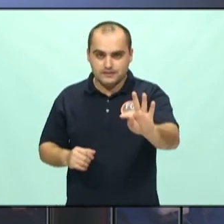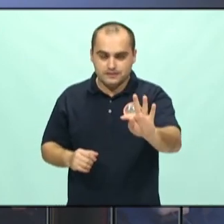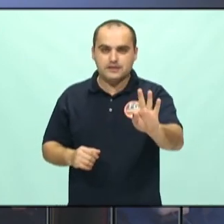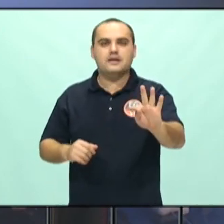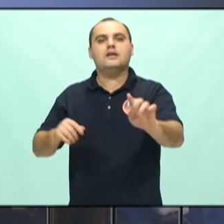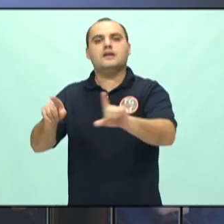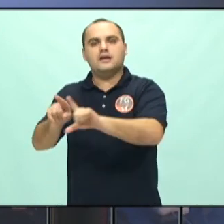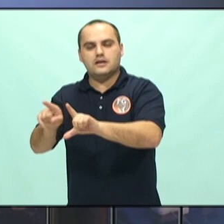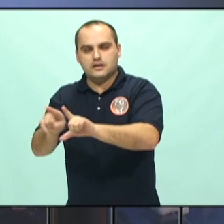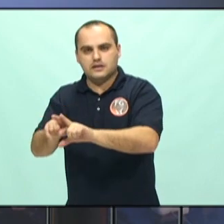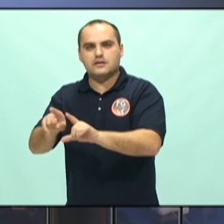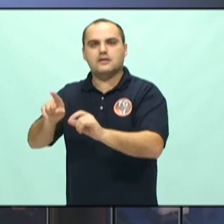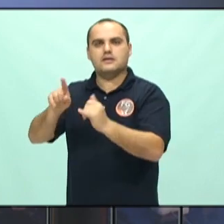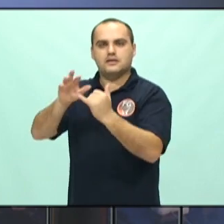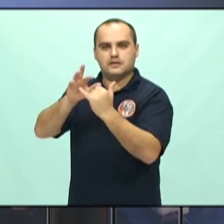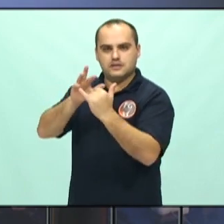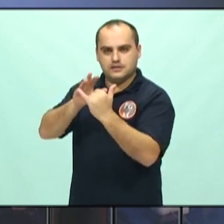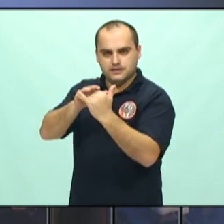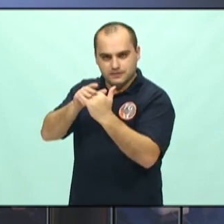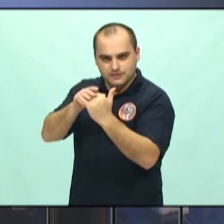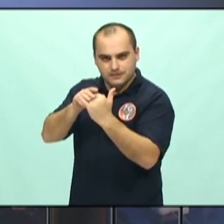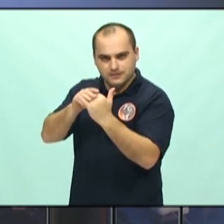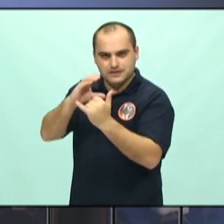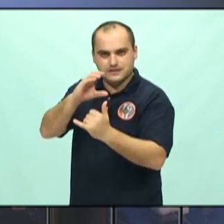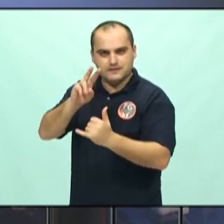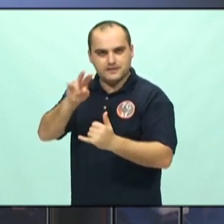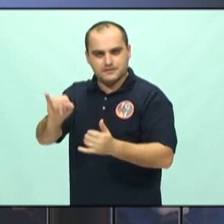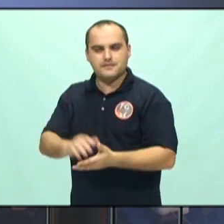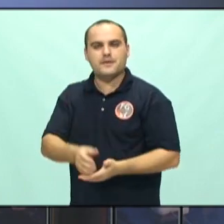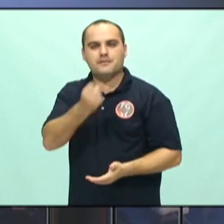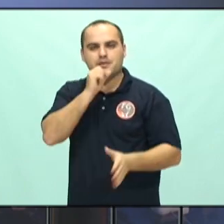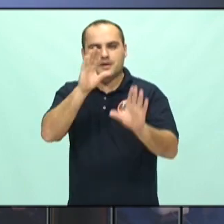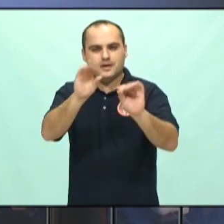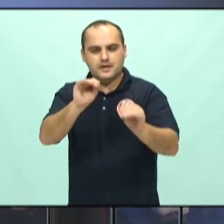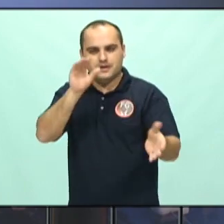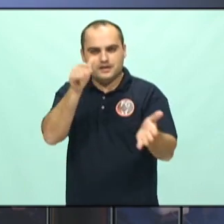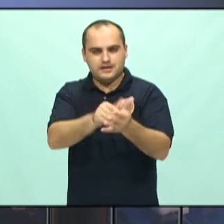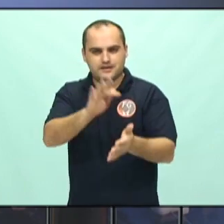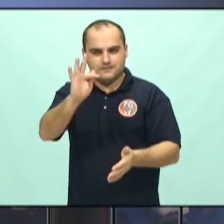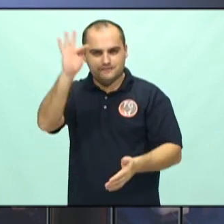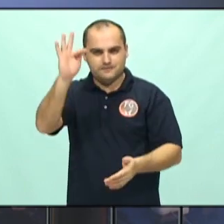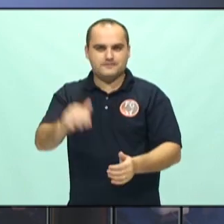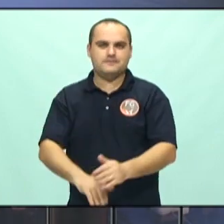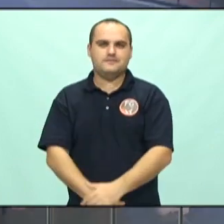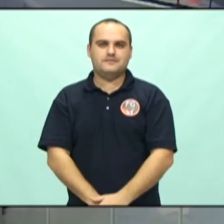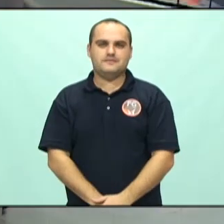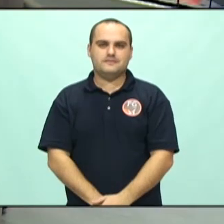da Câmara de Vereadores de Itajaí no YouTube. Uma boa noite e até a próxima.